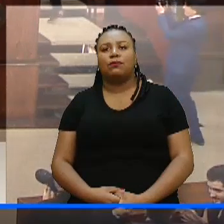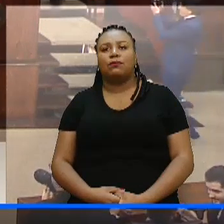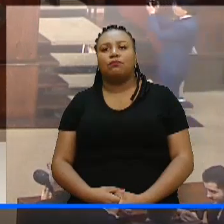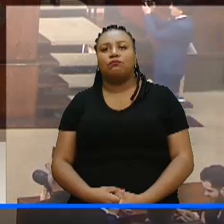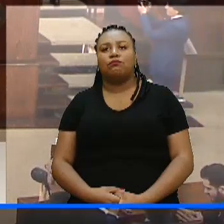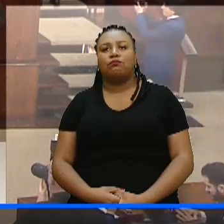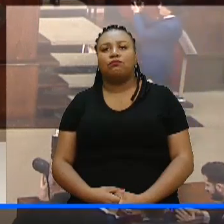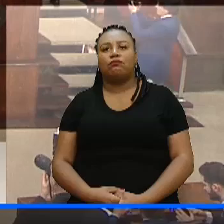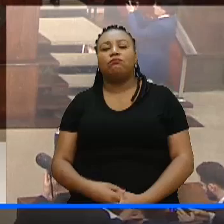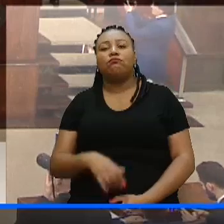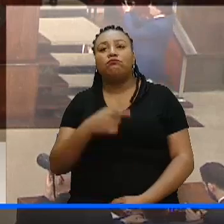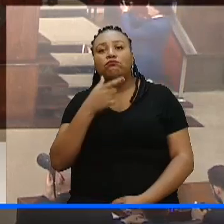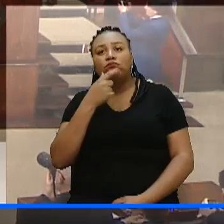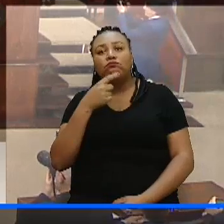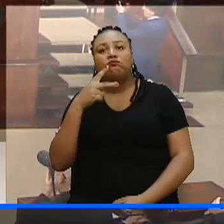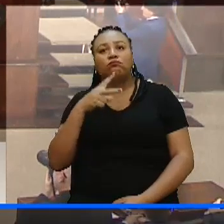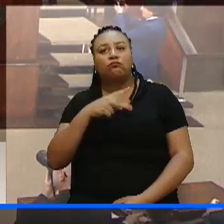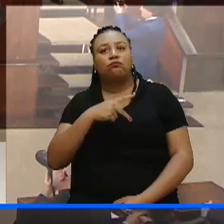senhor presidente